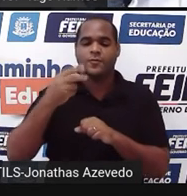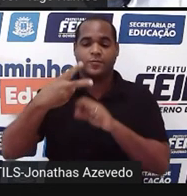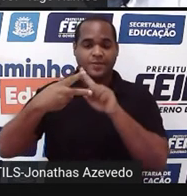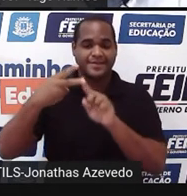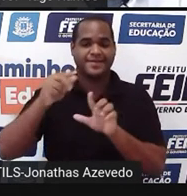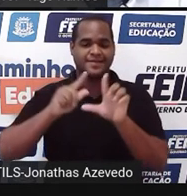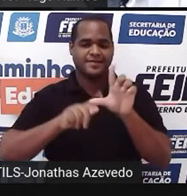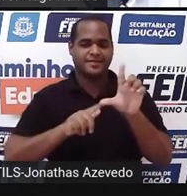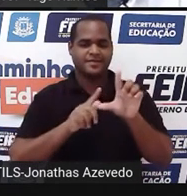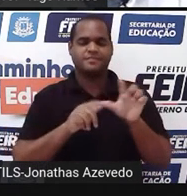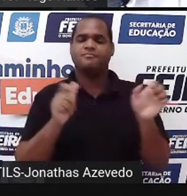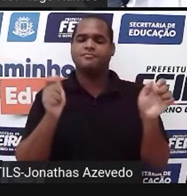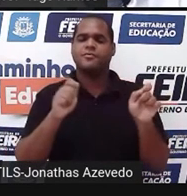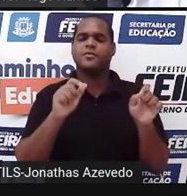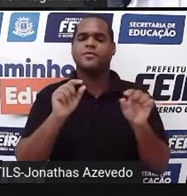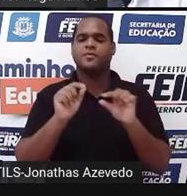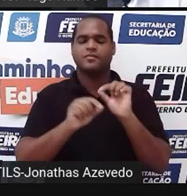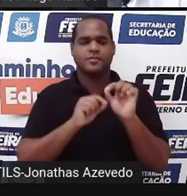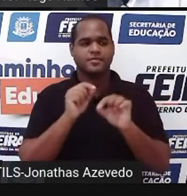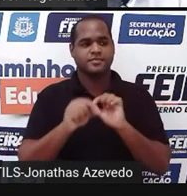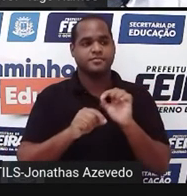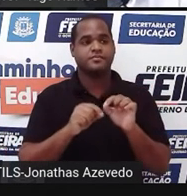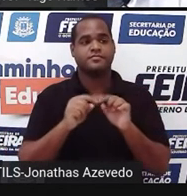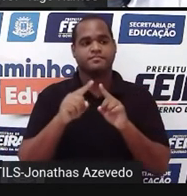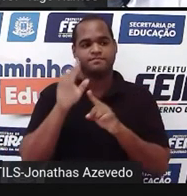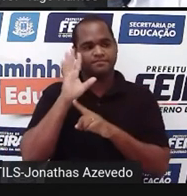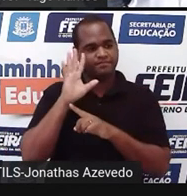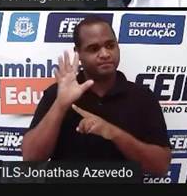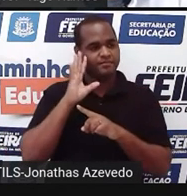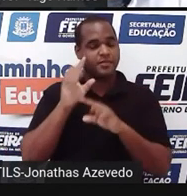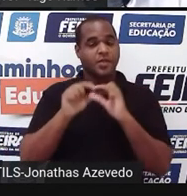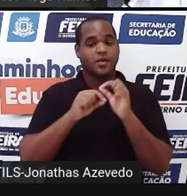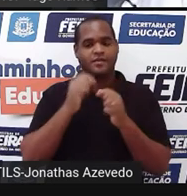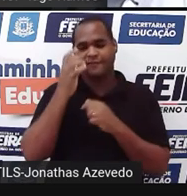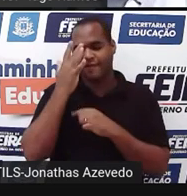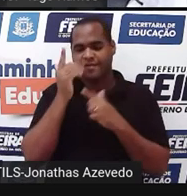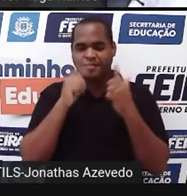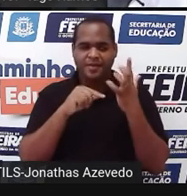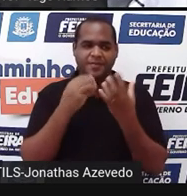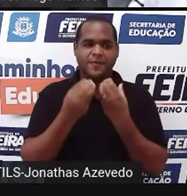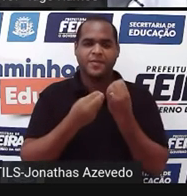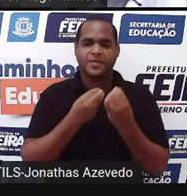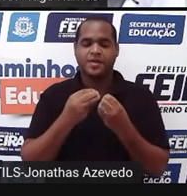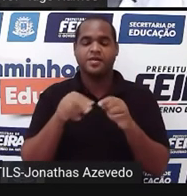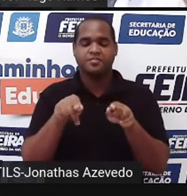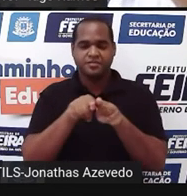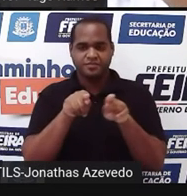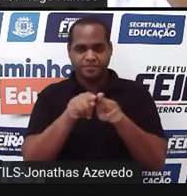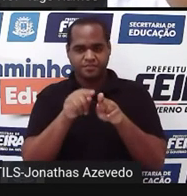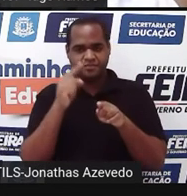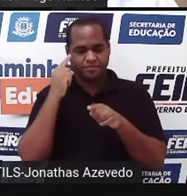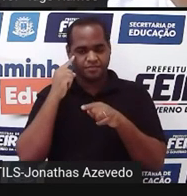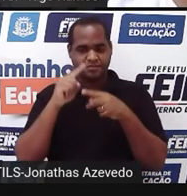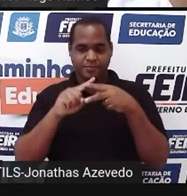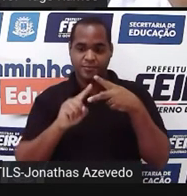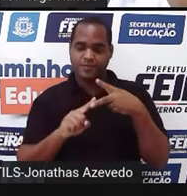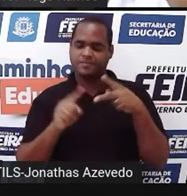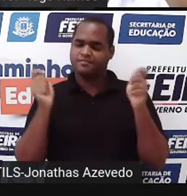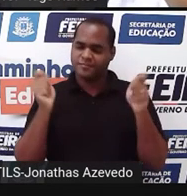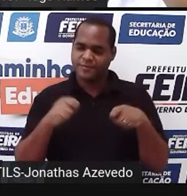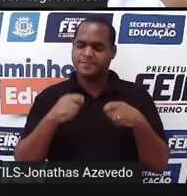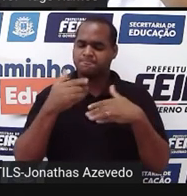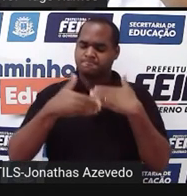duas incógnitas né com duas letras vão pensar assim para ser mais fácil também a gente tem dois passos a seguir